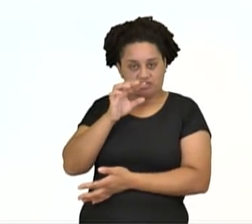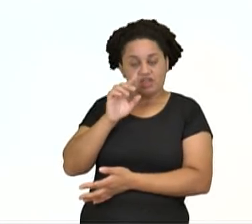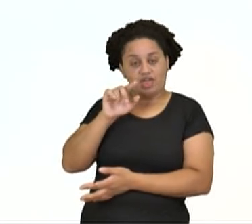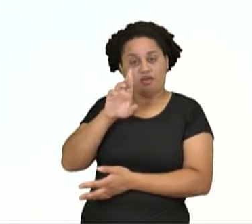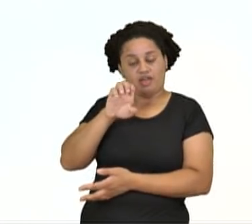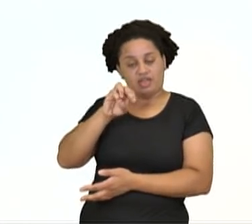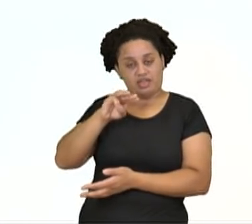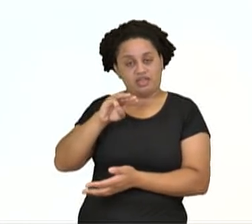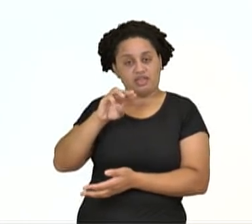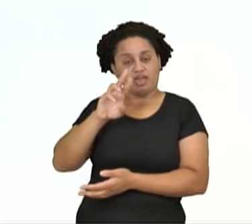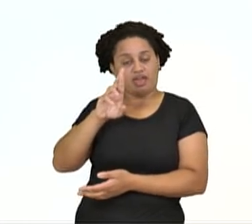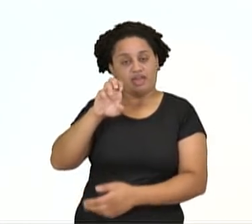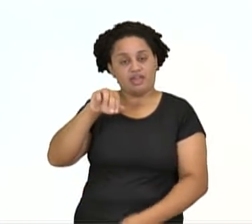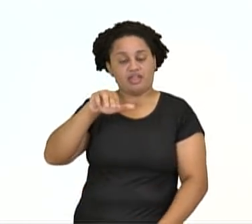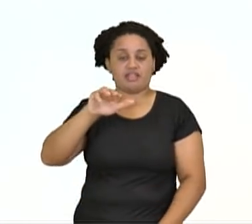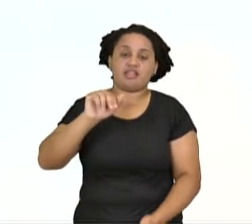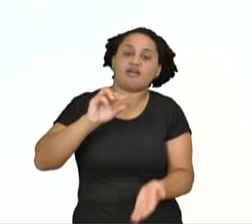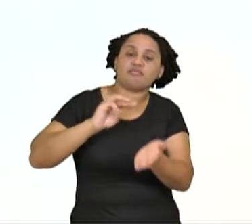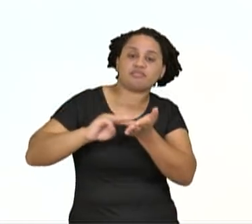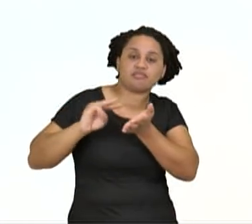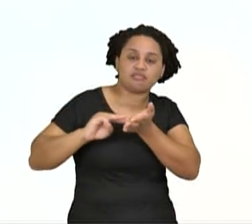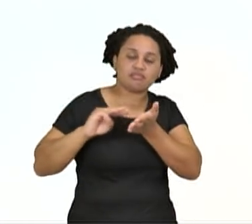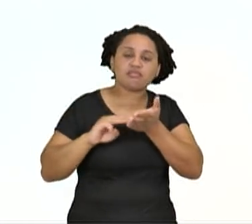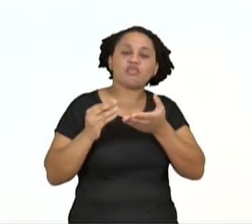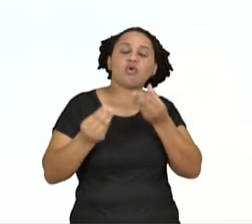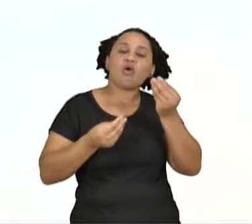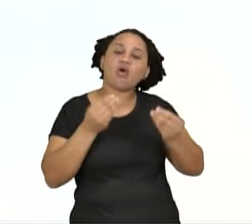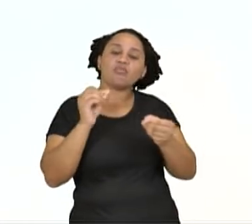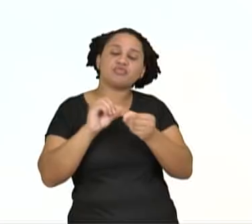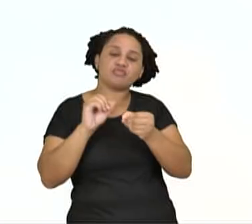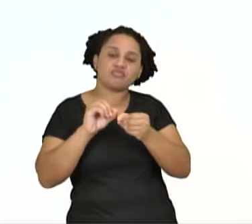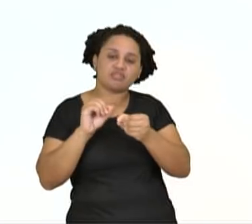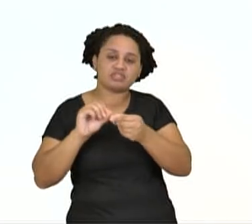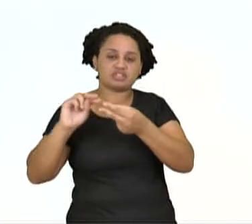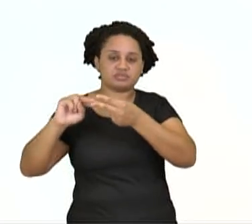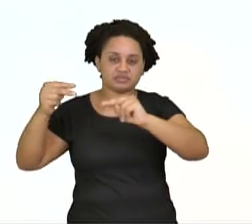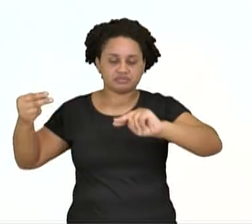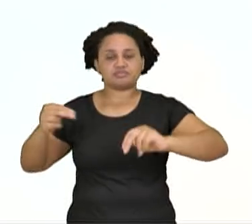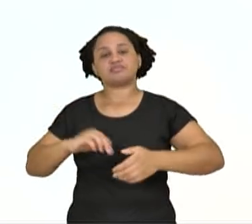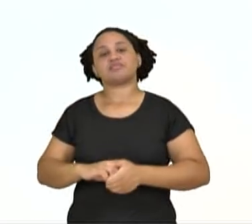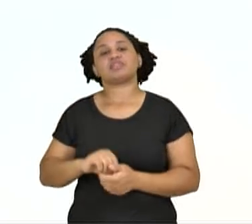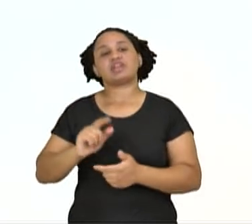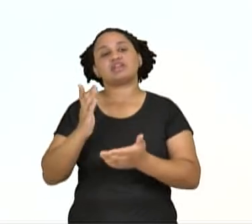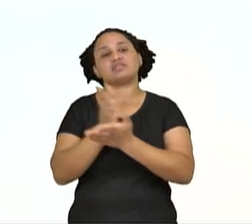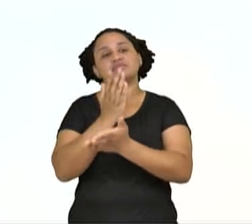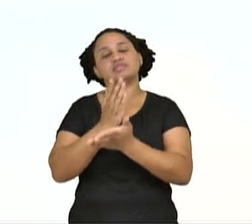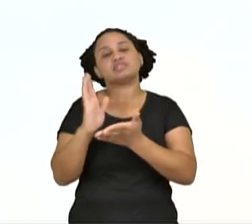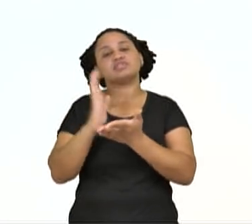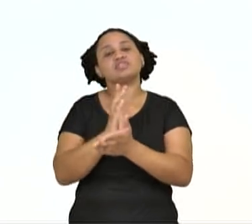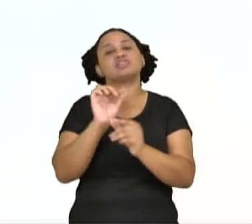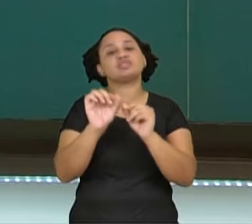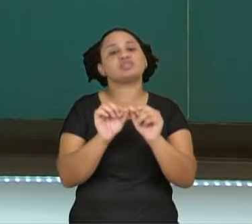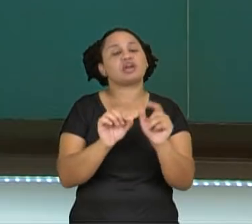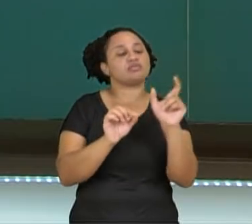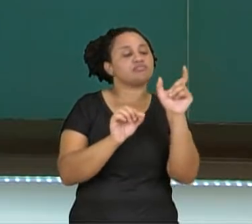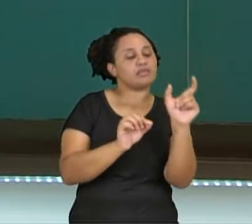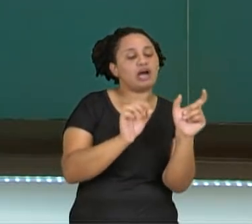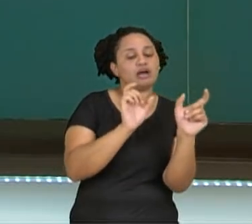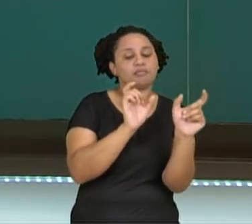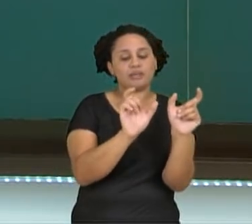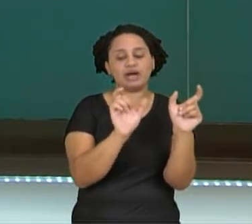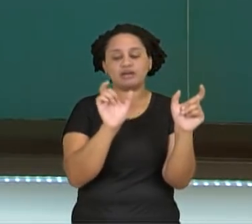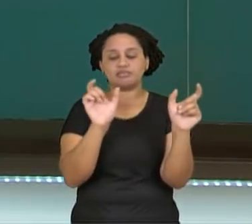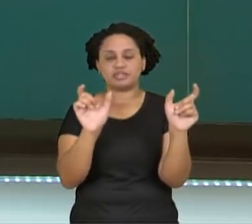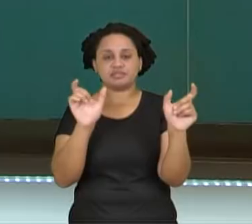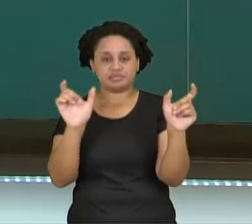tem a mensagem da receita de como formar a proteína. E ele está dividido aqui em trincas. Lembra que